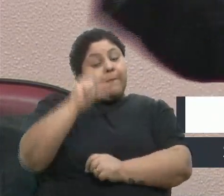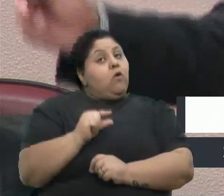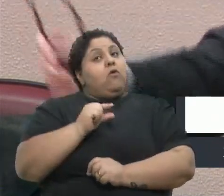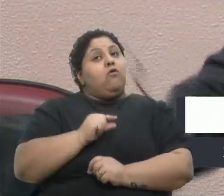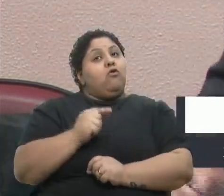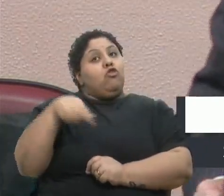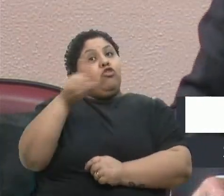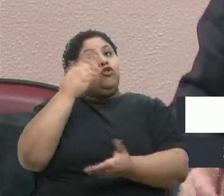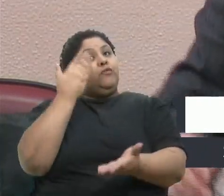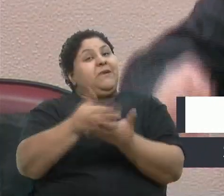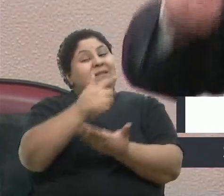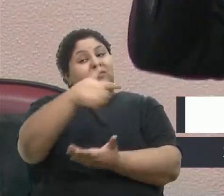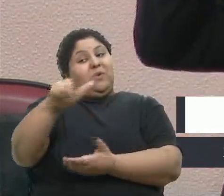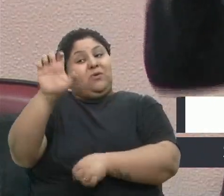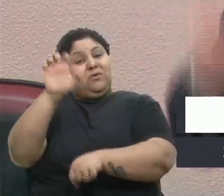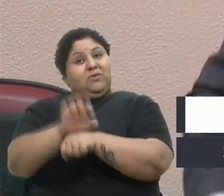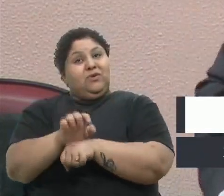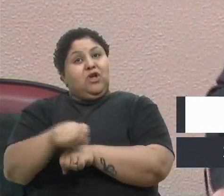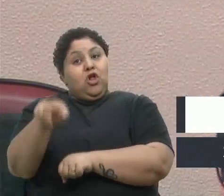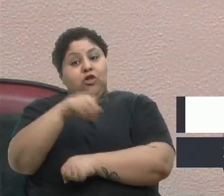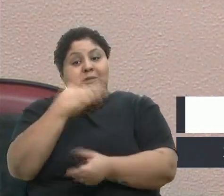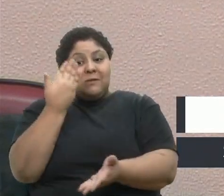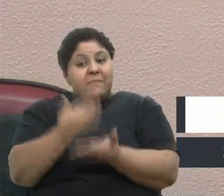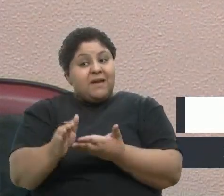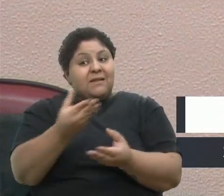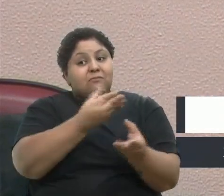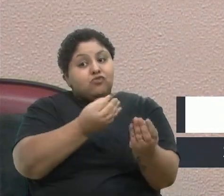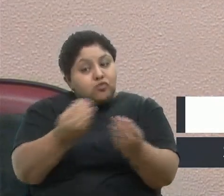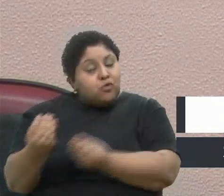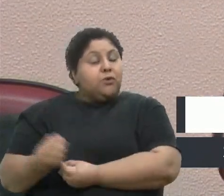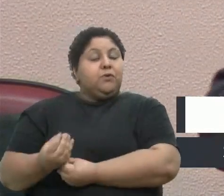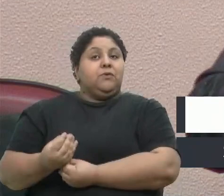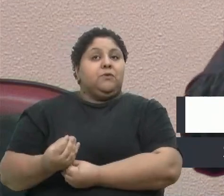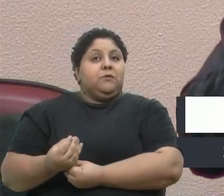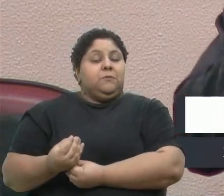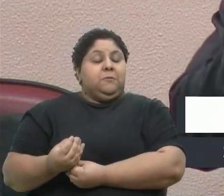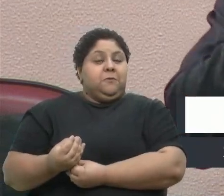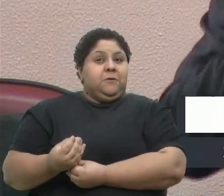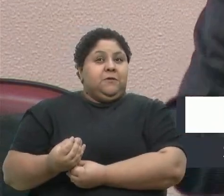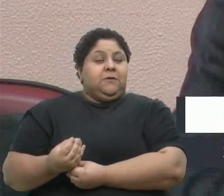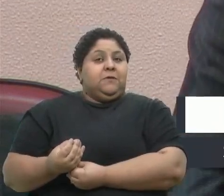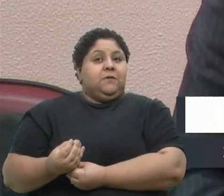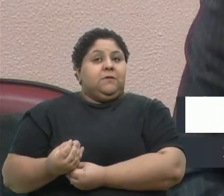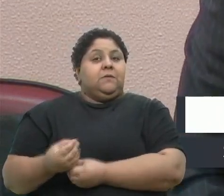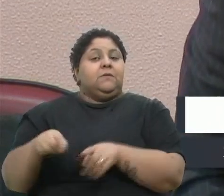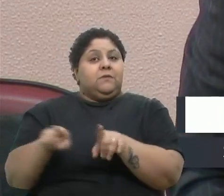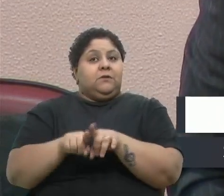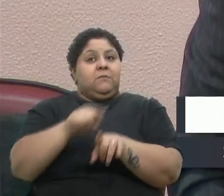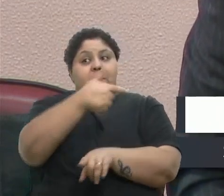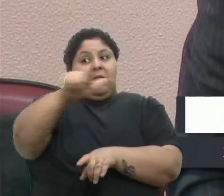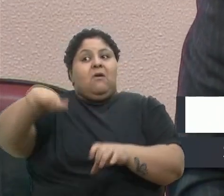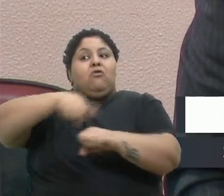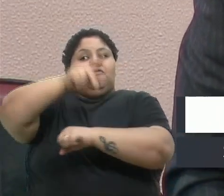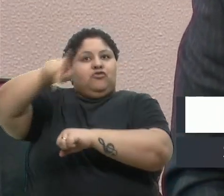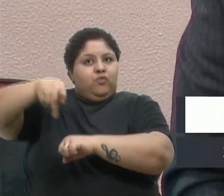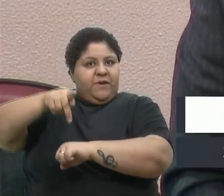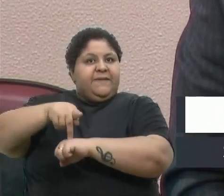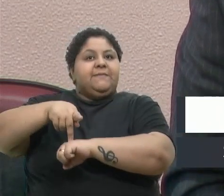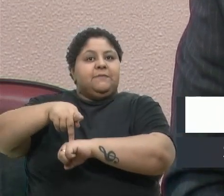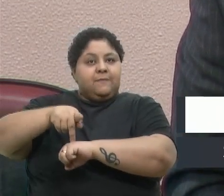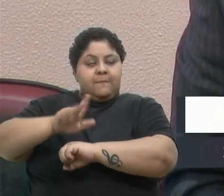outros estados. Então, nós estamos perdendo muito. Muito. Inclusive para outros países.